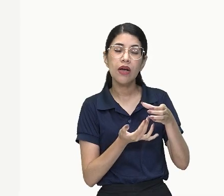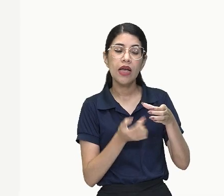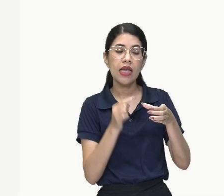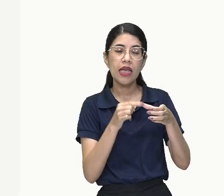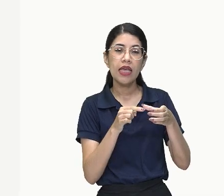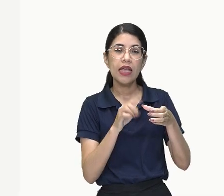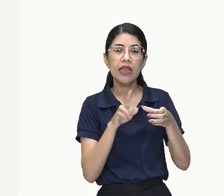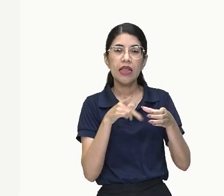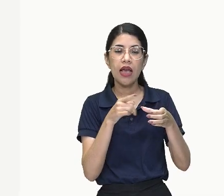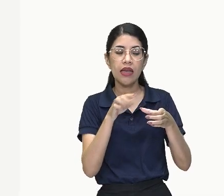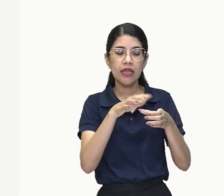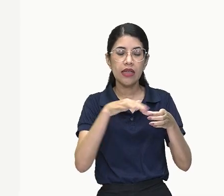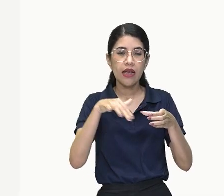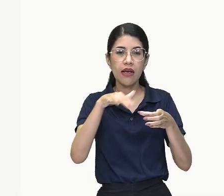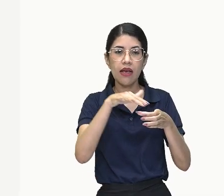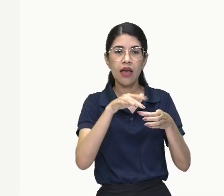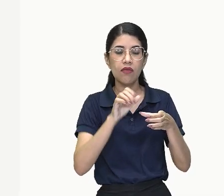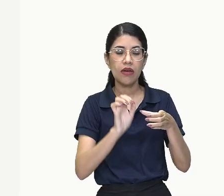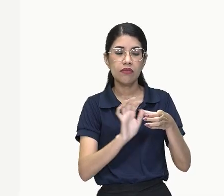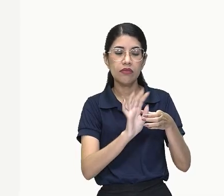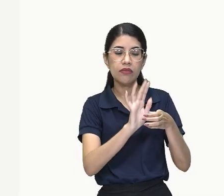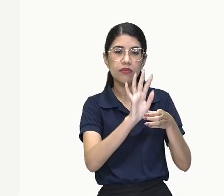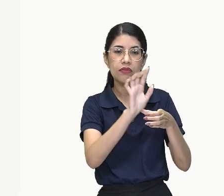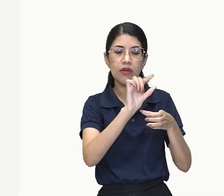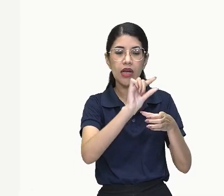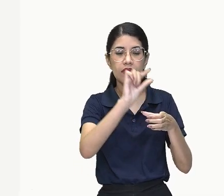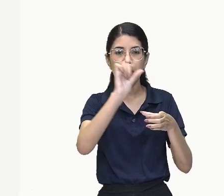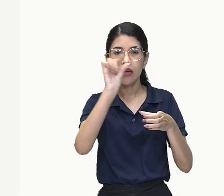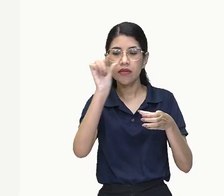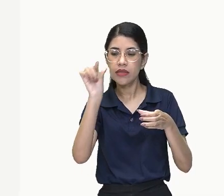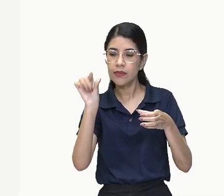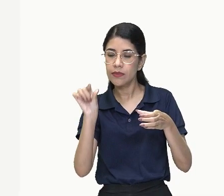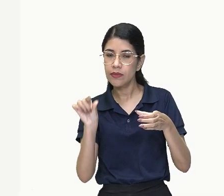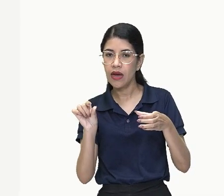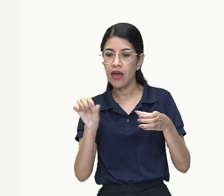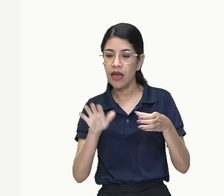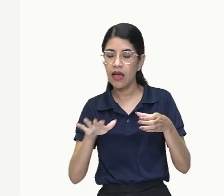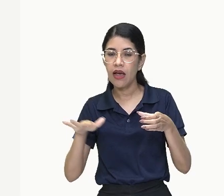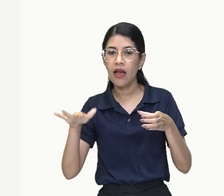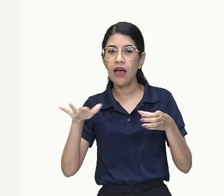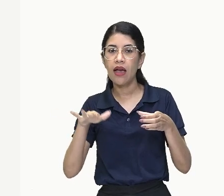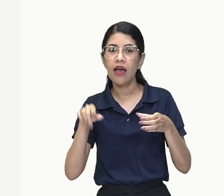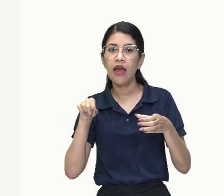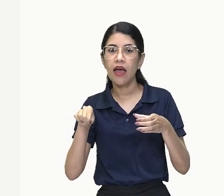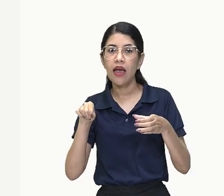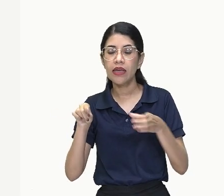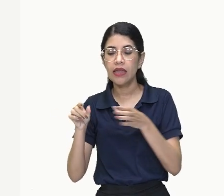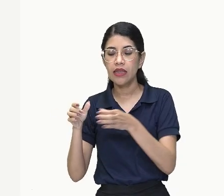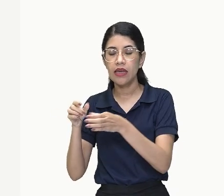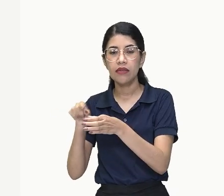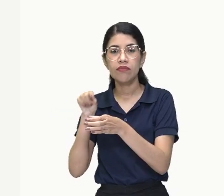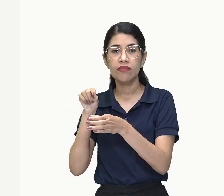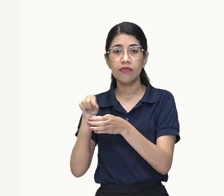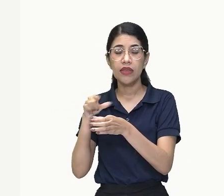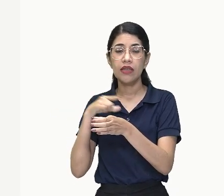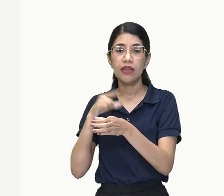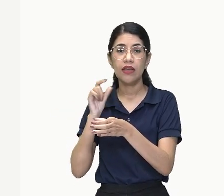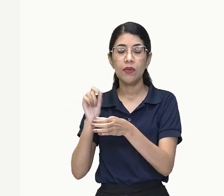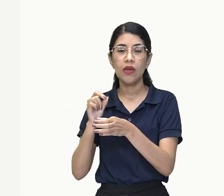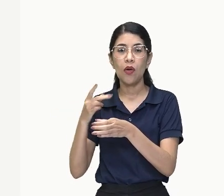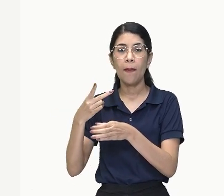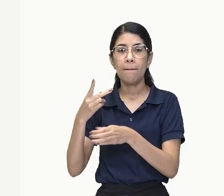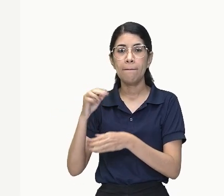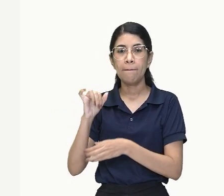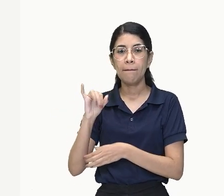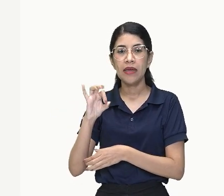desse recipiente o vapor de água é transmitido para essa outra região onde, aqui nós temos o